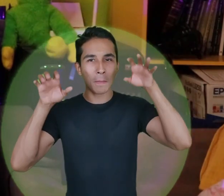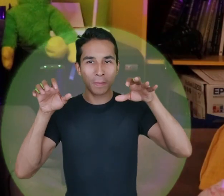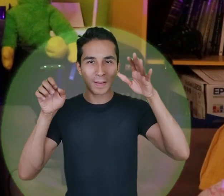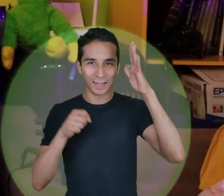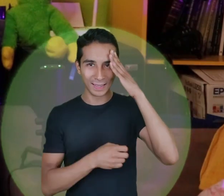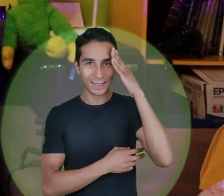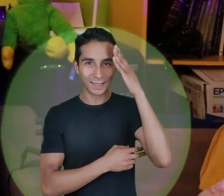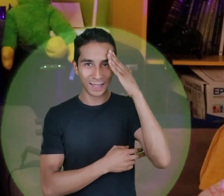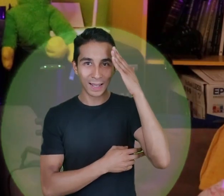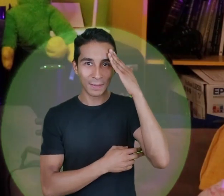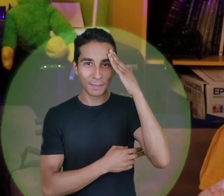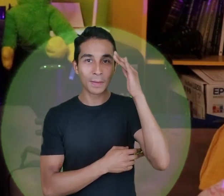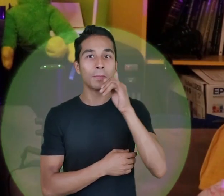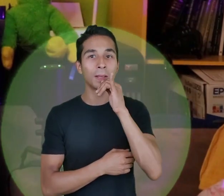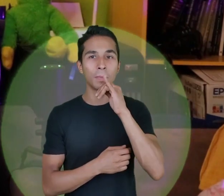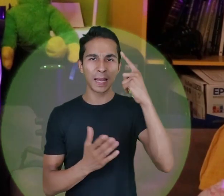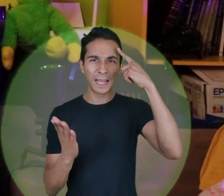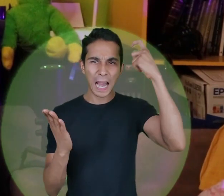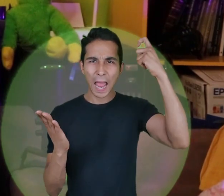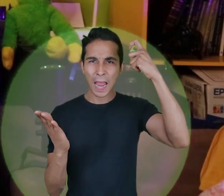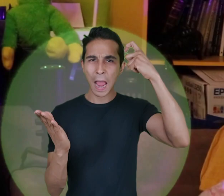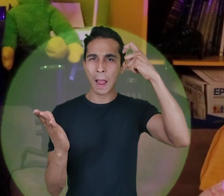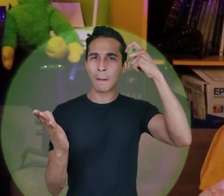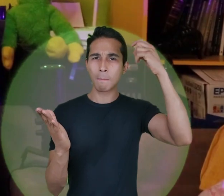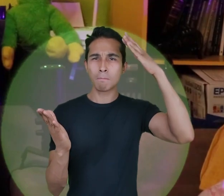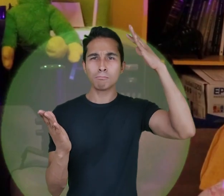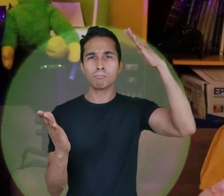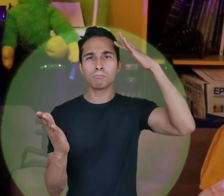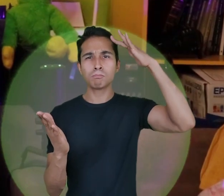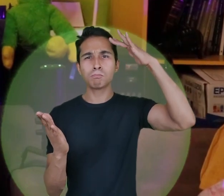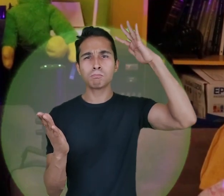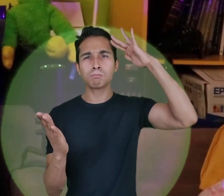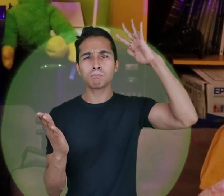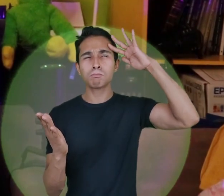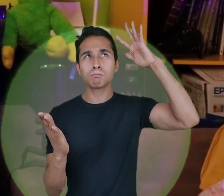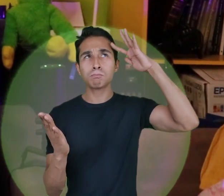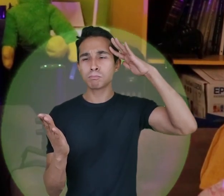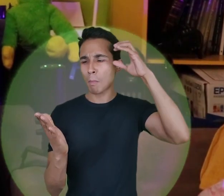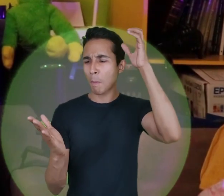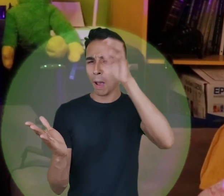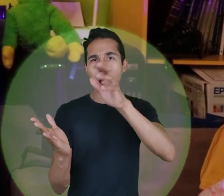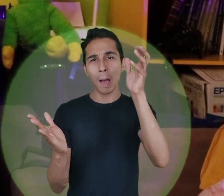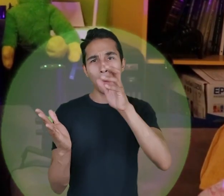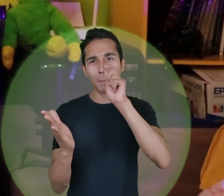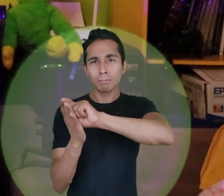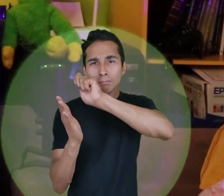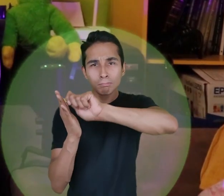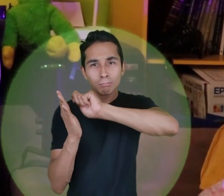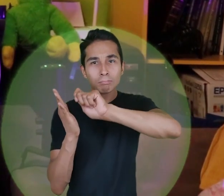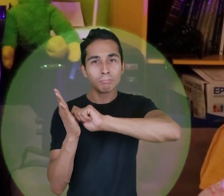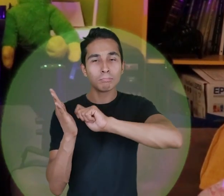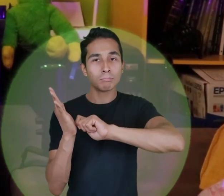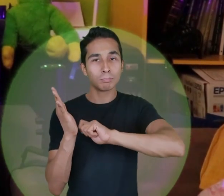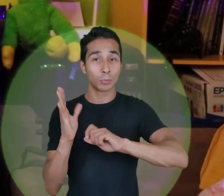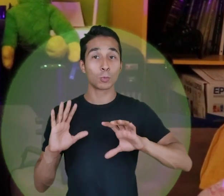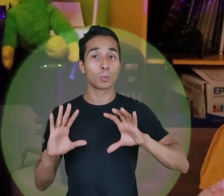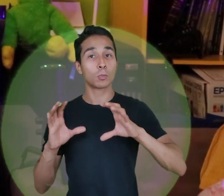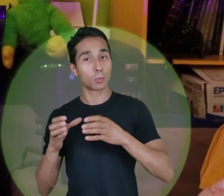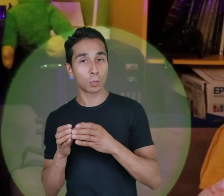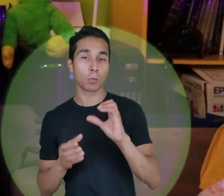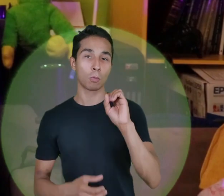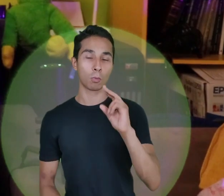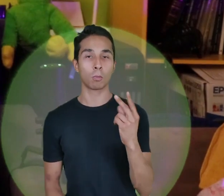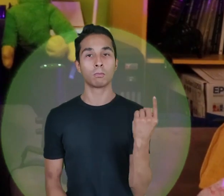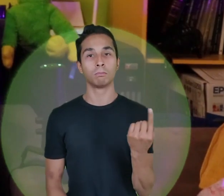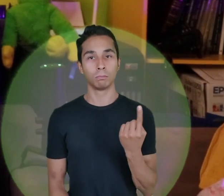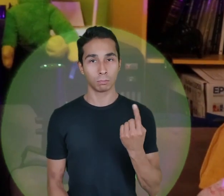aí, que são essa chuva de ideias, de insights, né, de coisas que você pode fazer com o seu